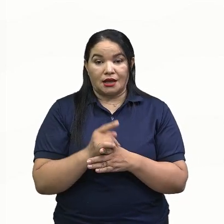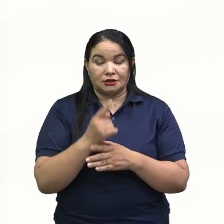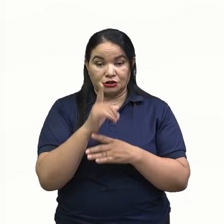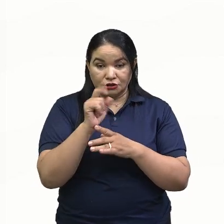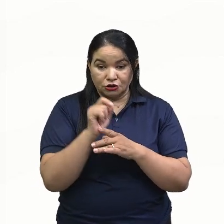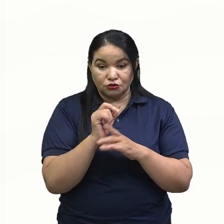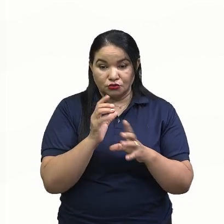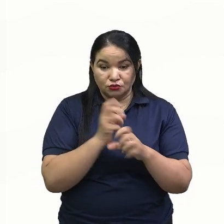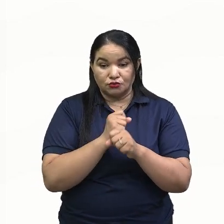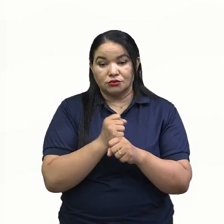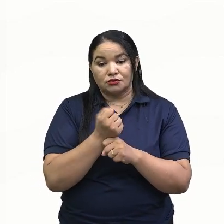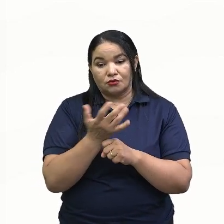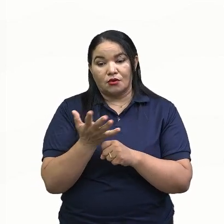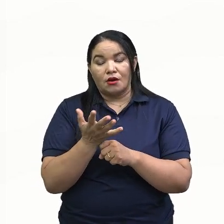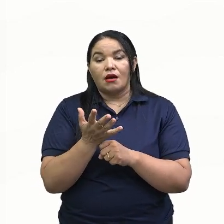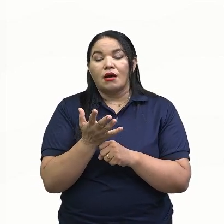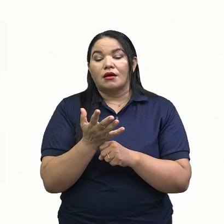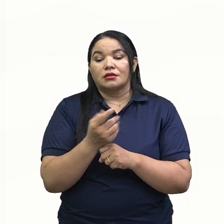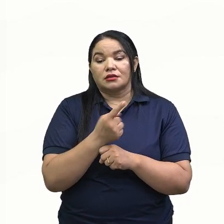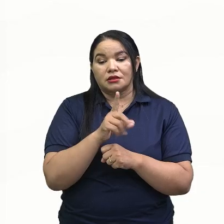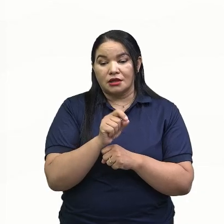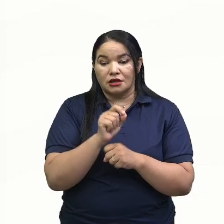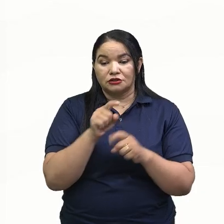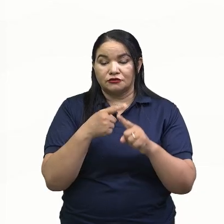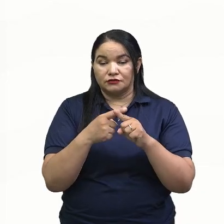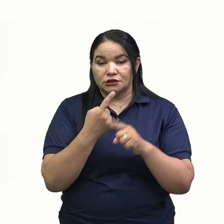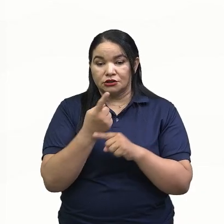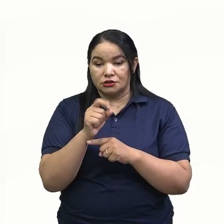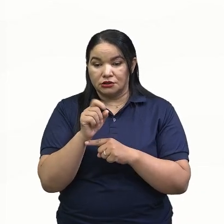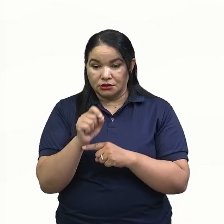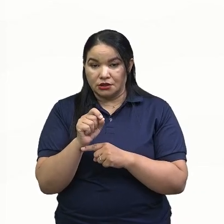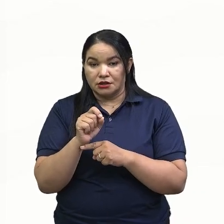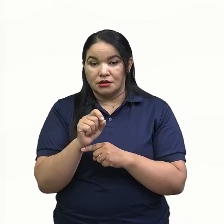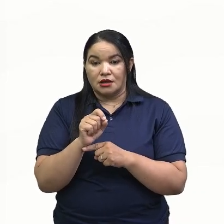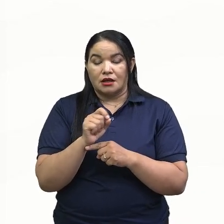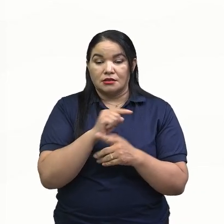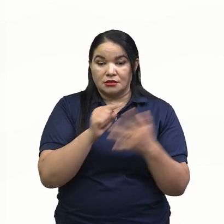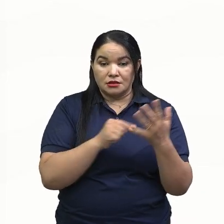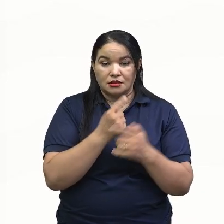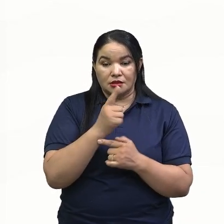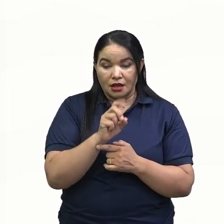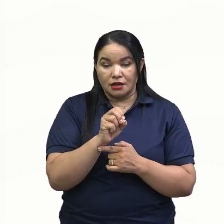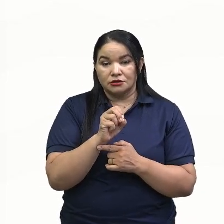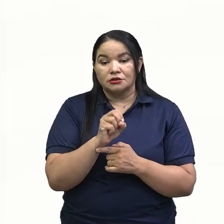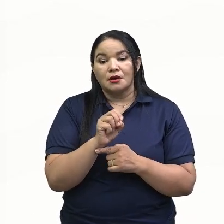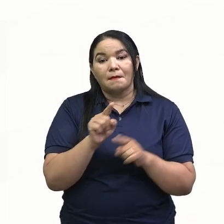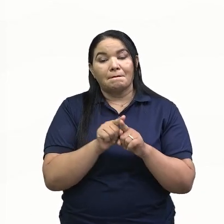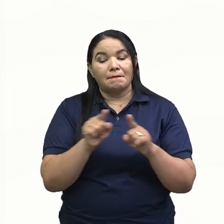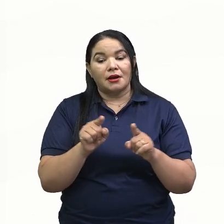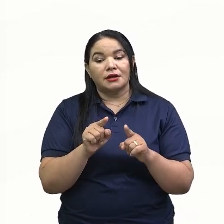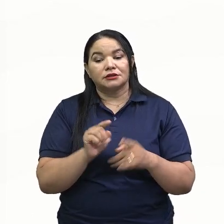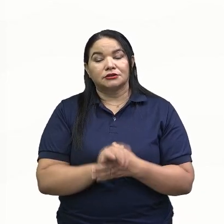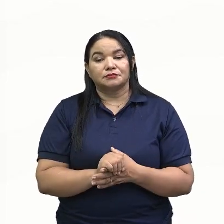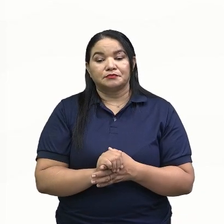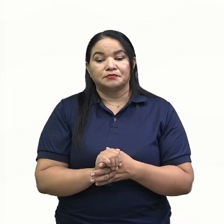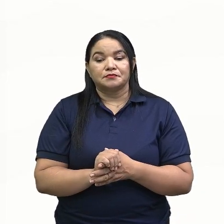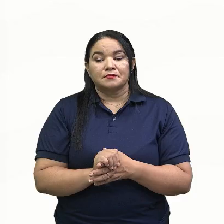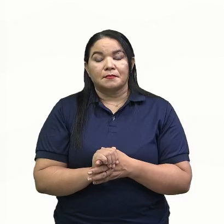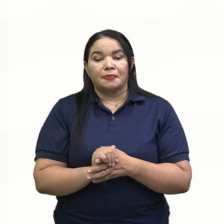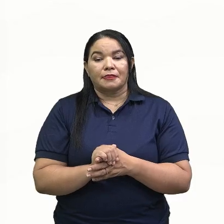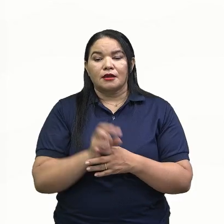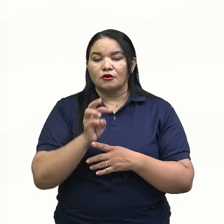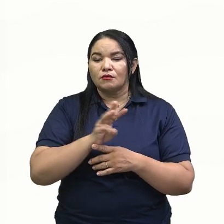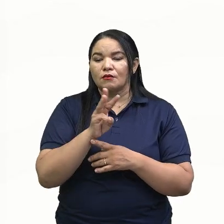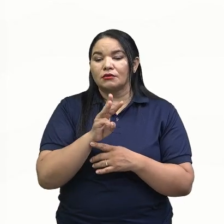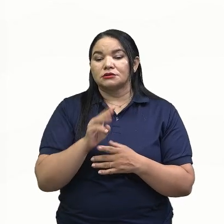é 10 vezes 100. Tinham 10 lâmpadas, cada uma de 100 watts, 1000 watts é a potência, certo?